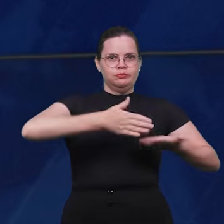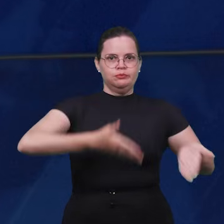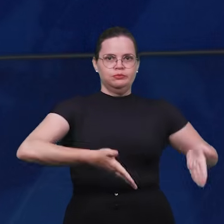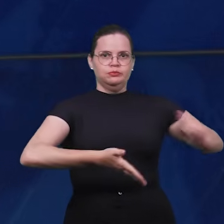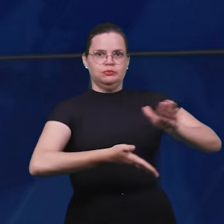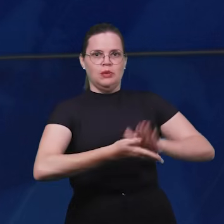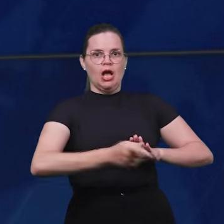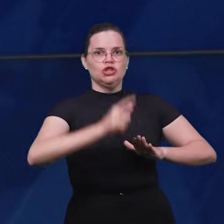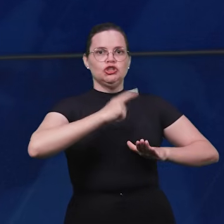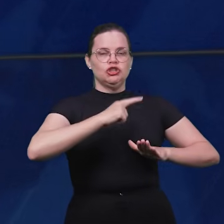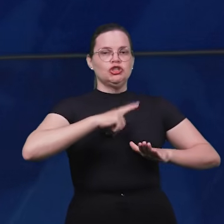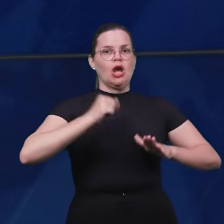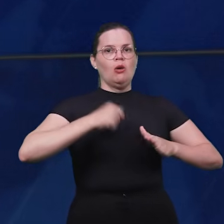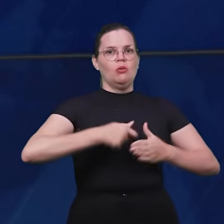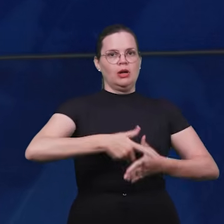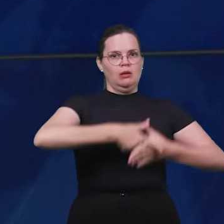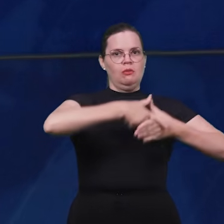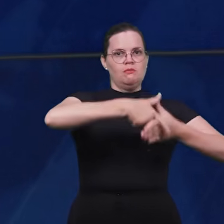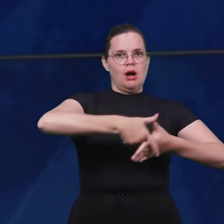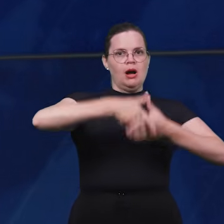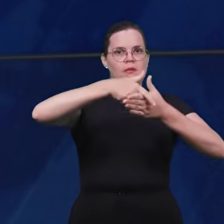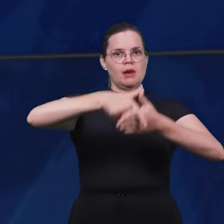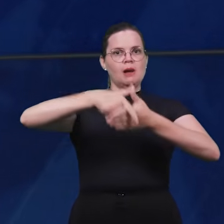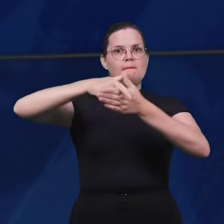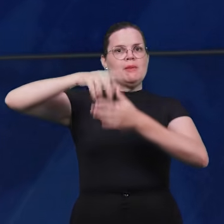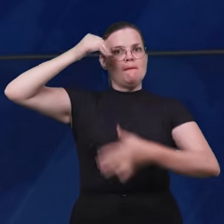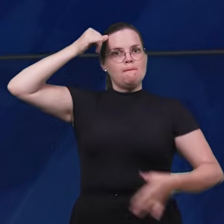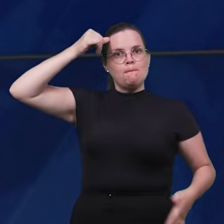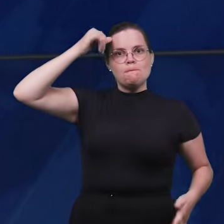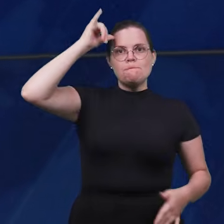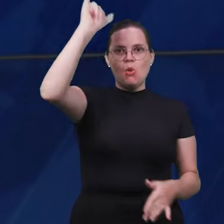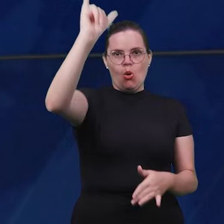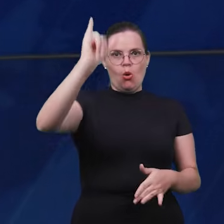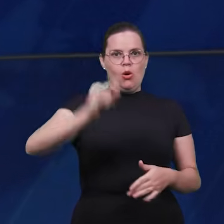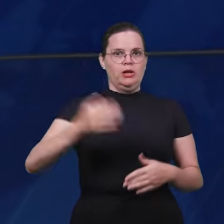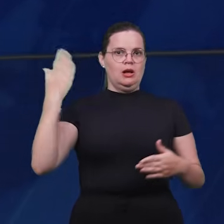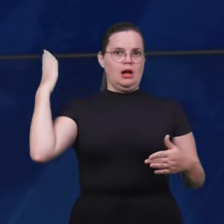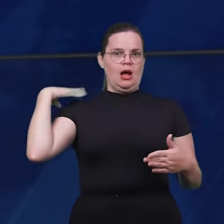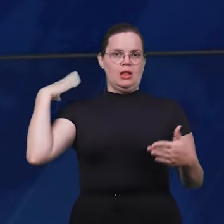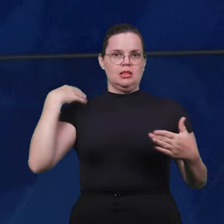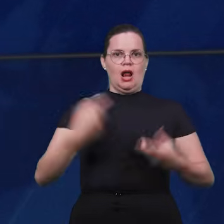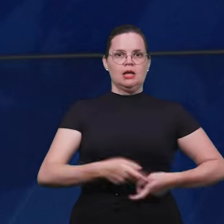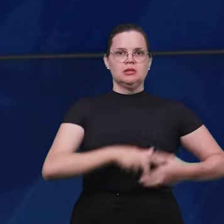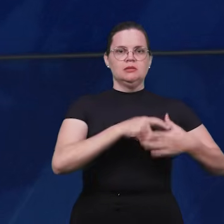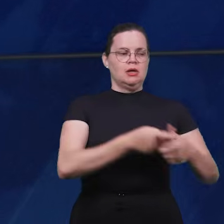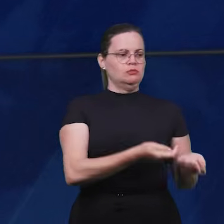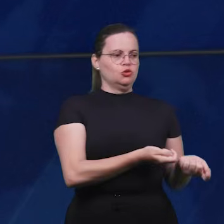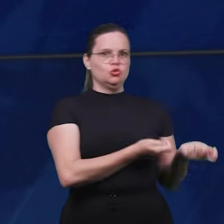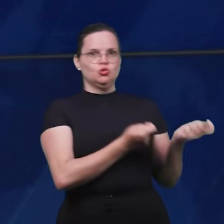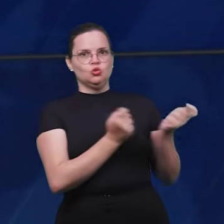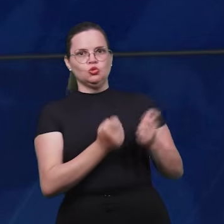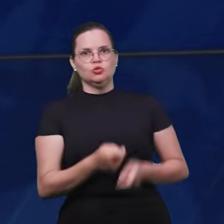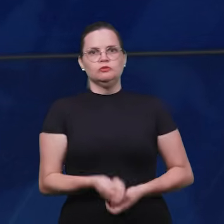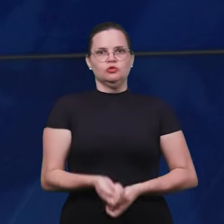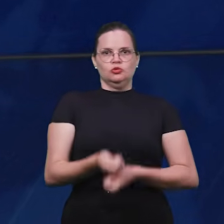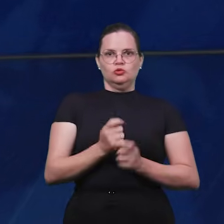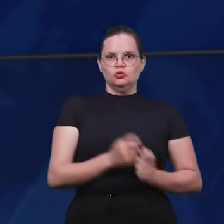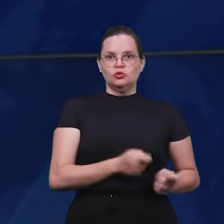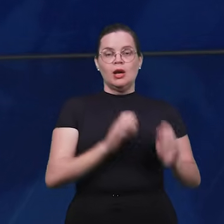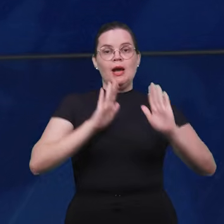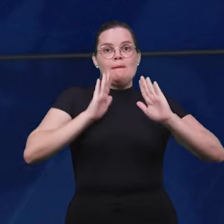transportadas em carros de boi, devido ao seu grande volume e o seu grande peso. Todavia, os